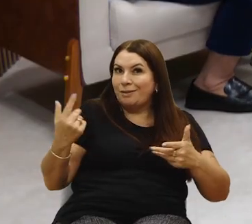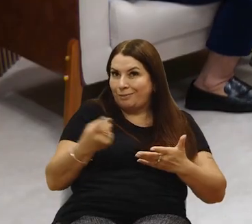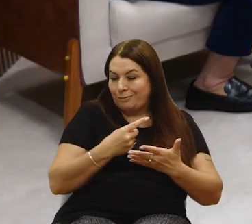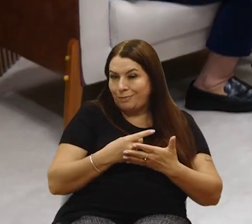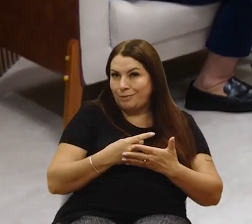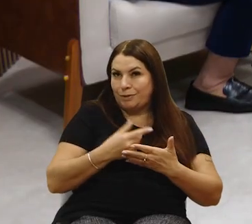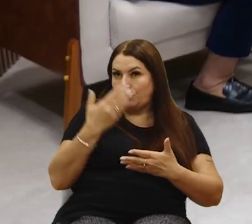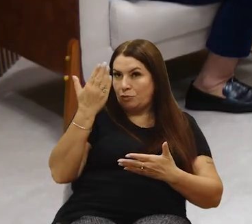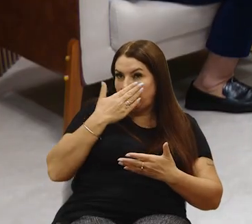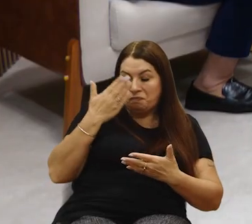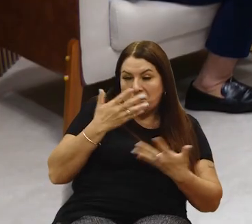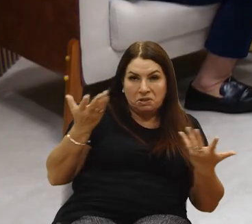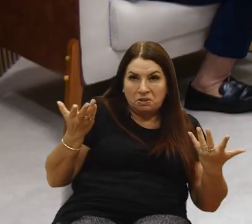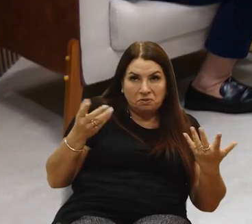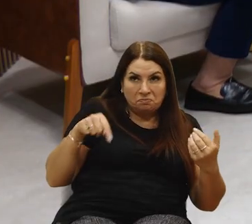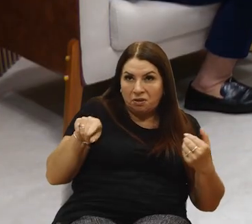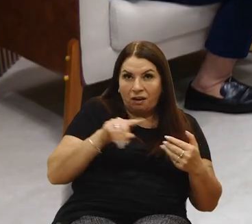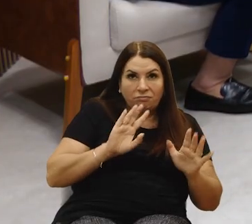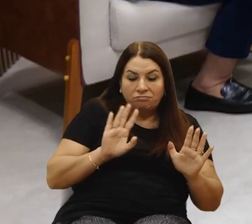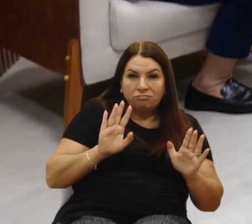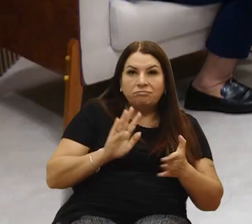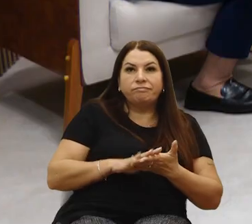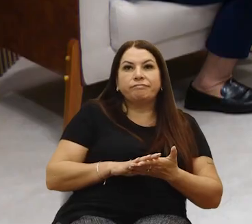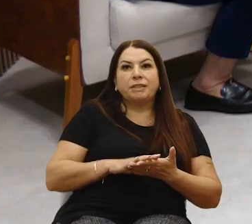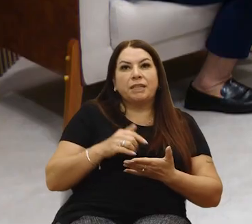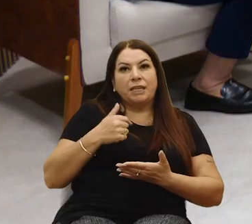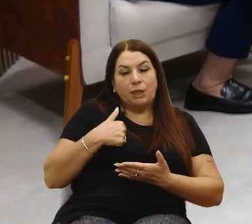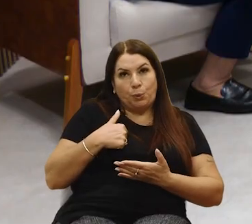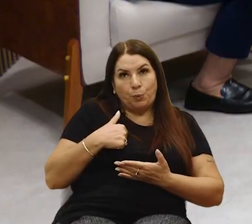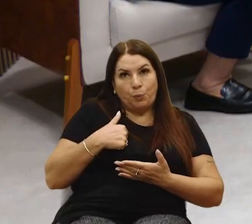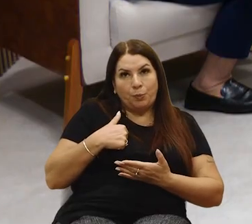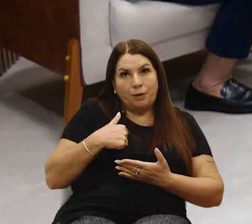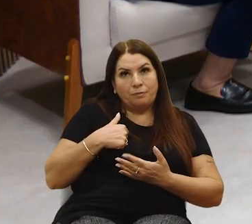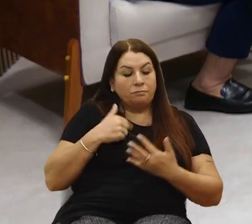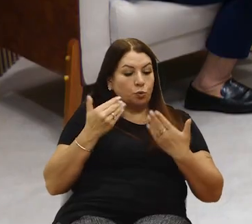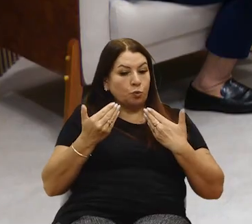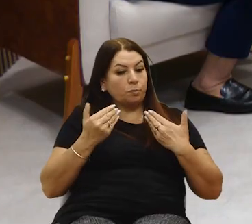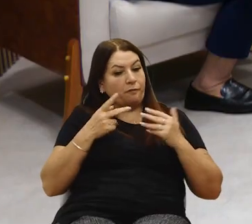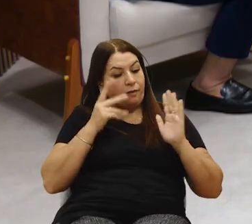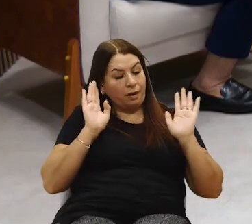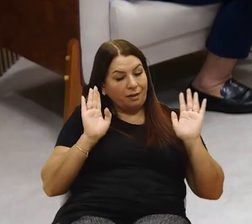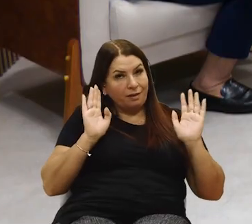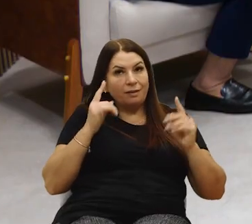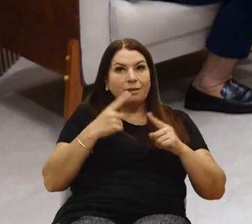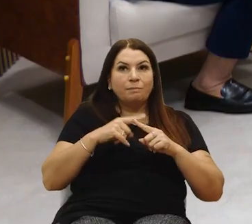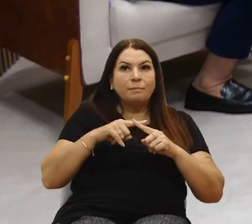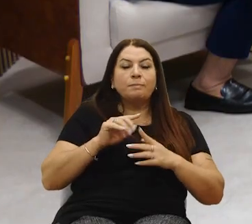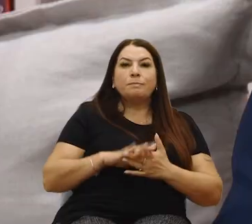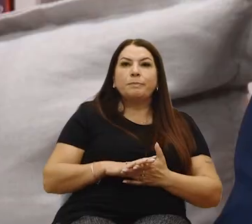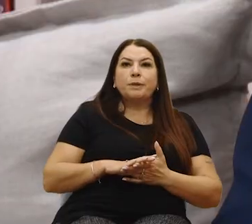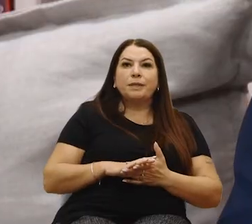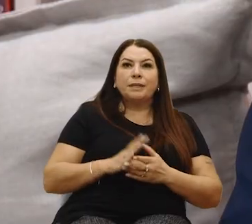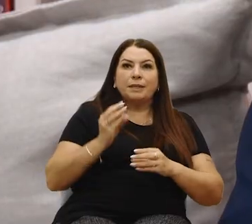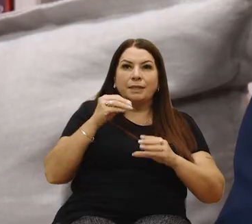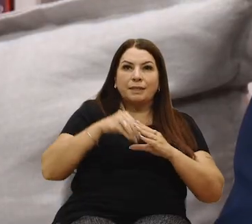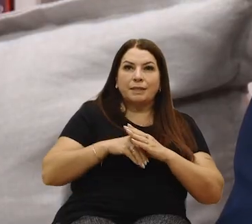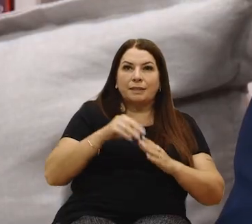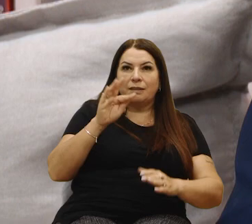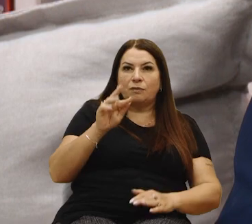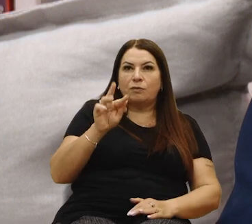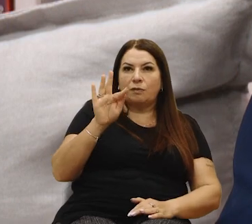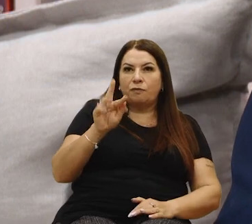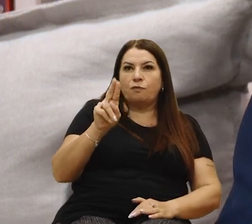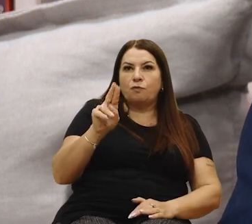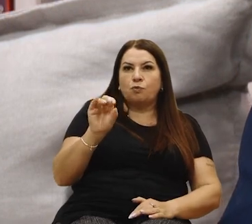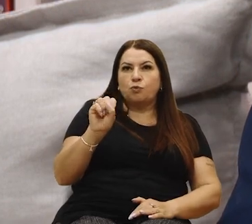A gente não enxerga isso muito por aqui. Eu sou suspeita em falar, né? Porque dentro da Fusopar,